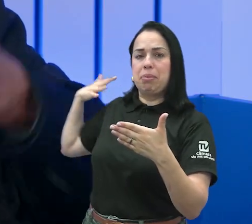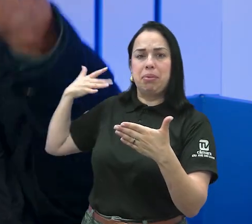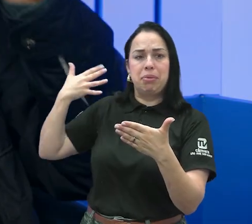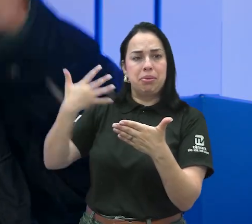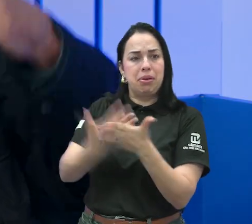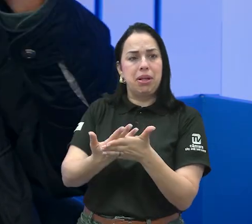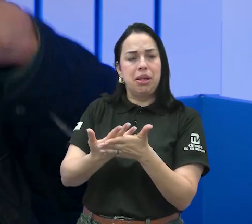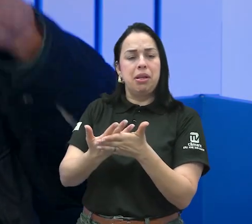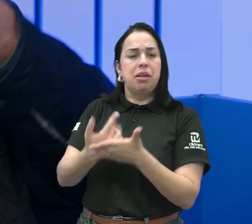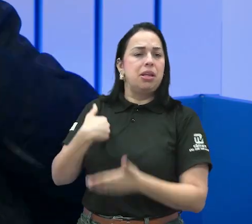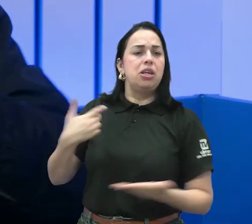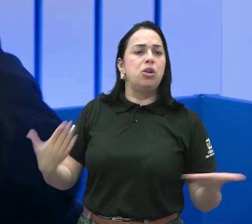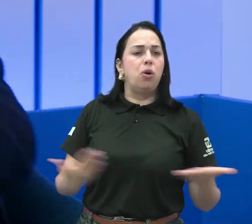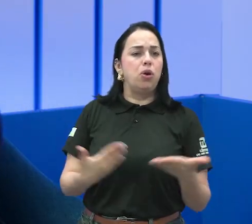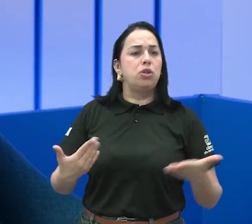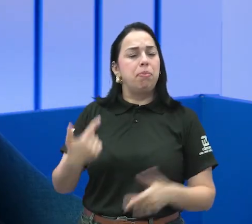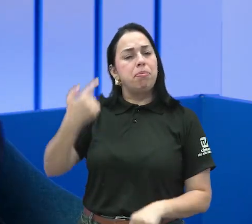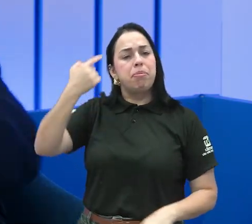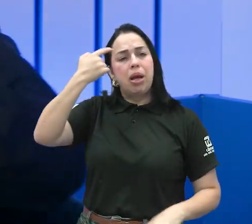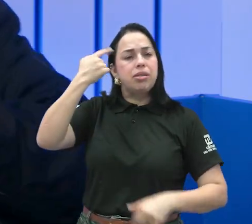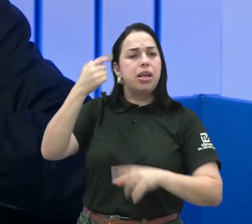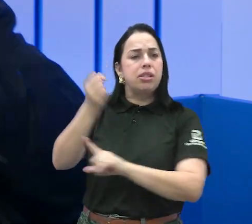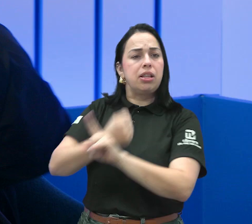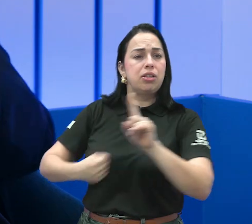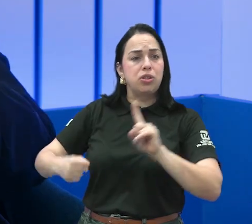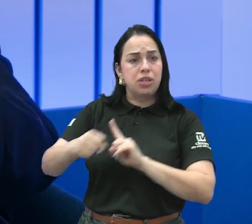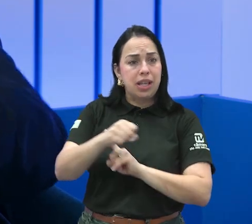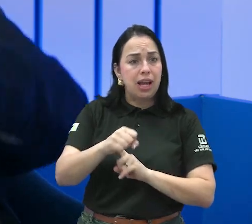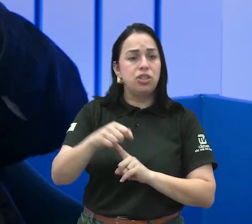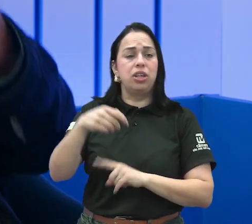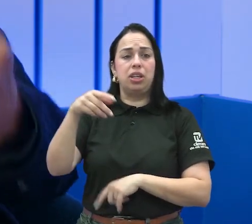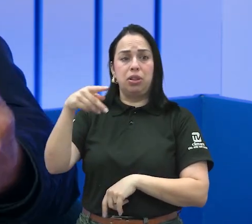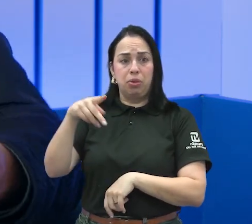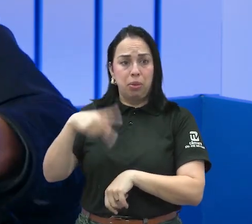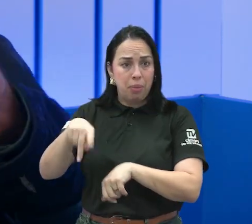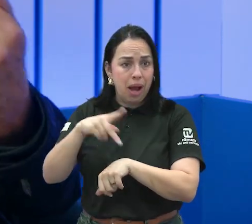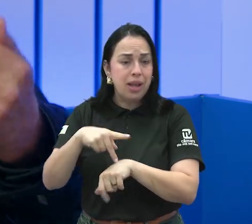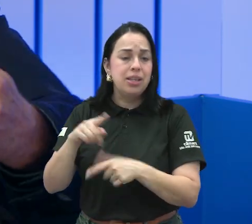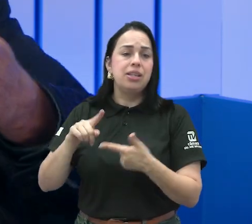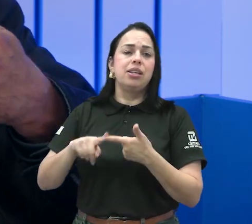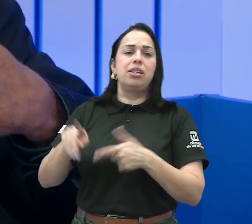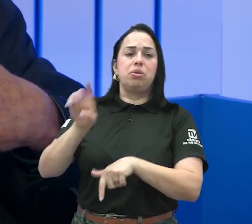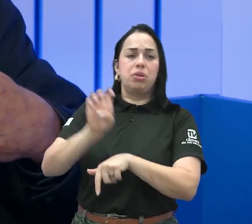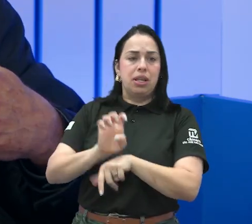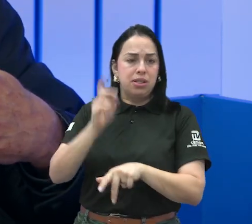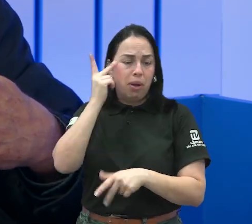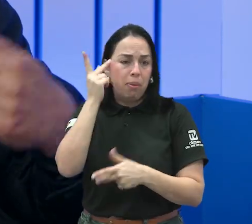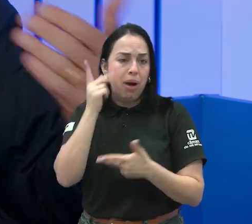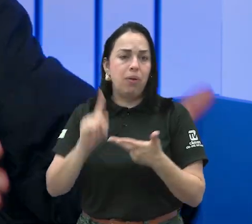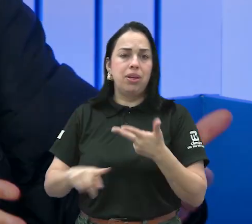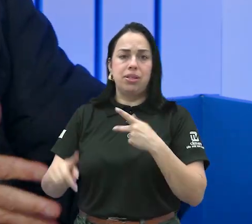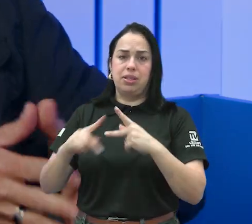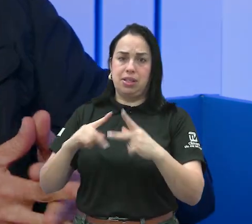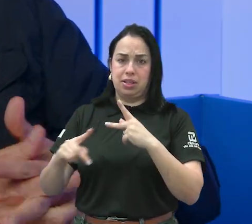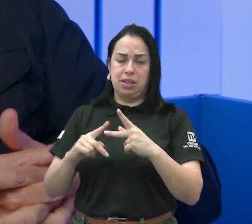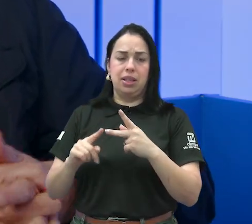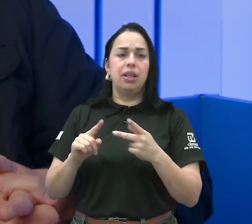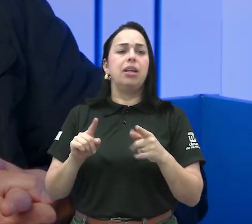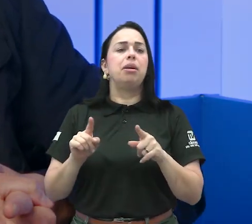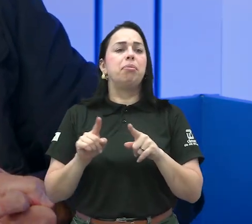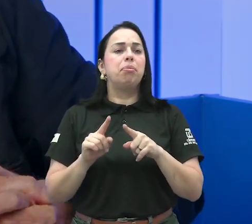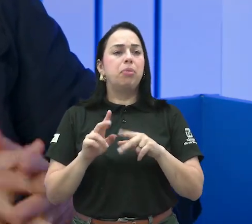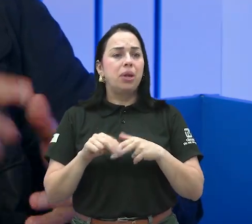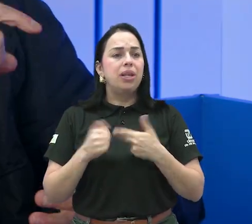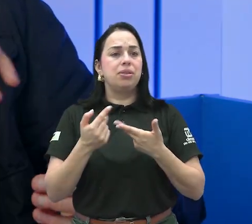pensar na formação socioeconômica espacial do país, da região, de São Paulo e de São José dos Campos, que São José dos Campos é